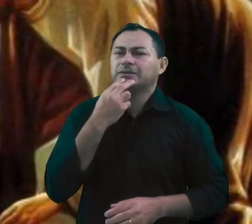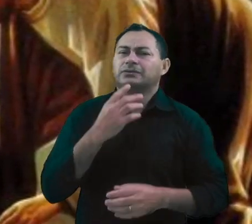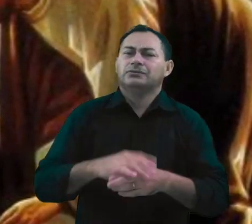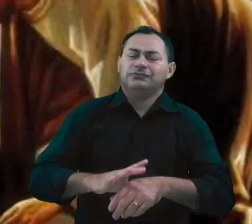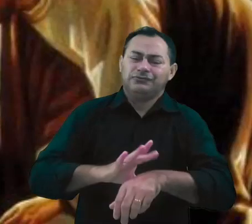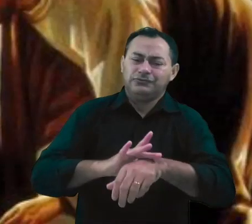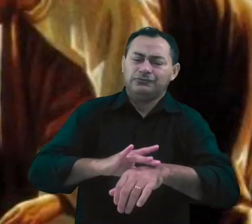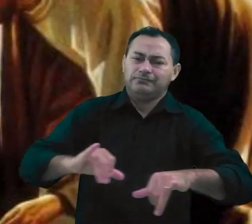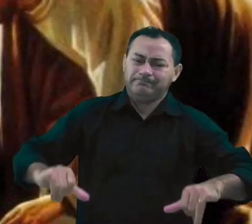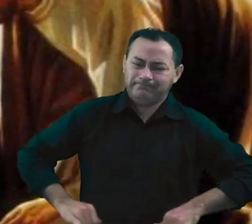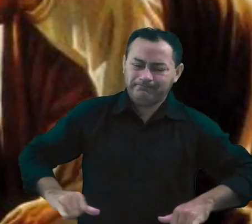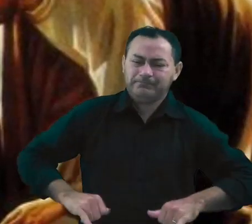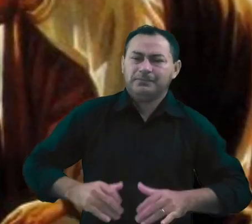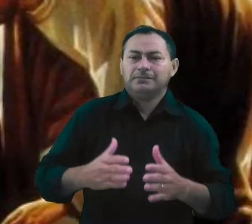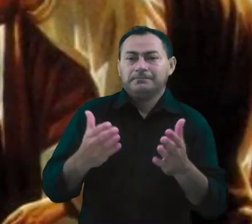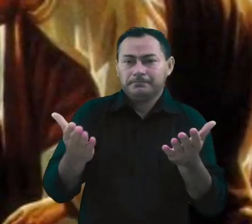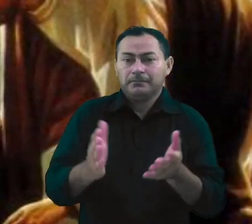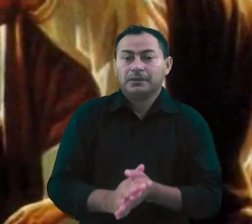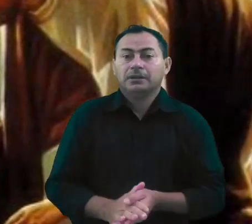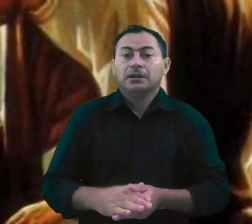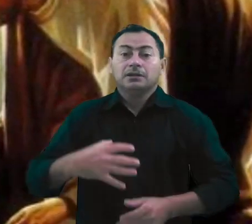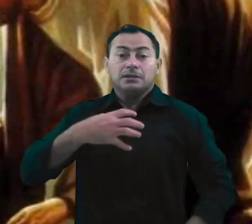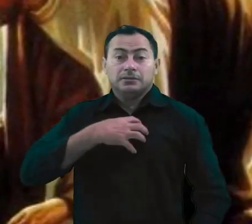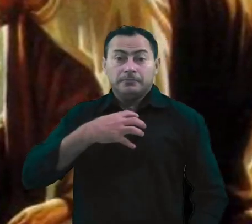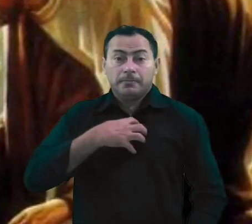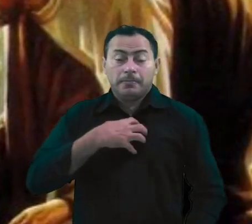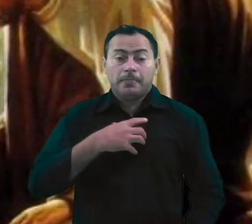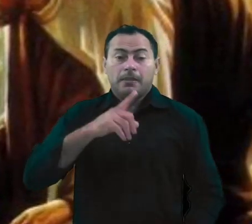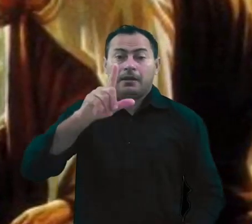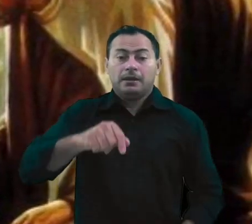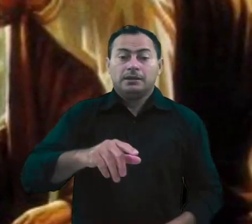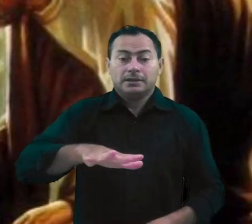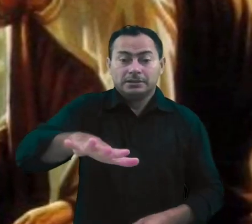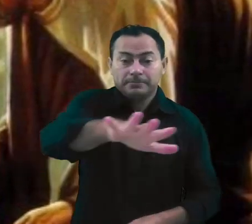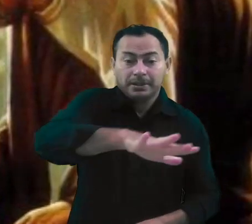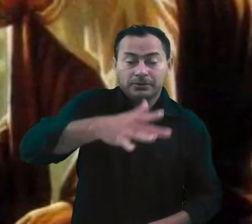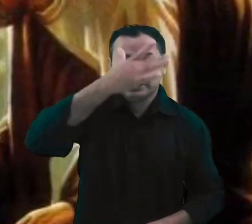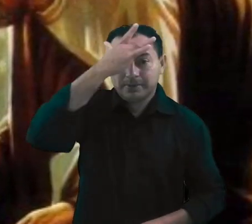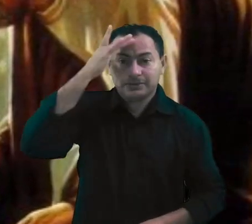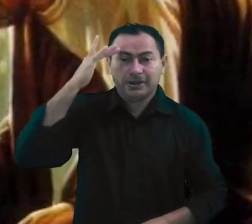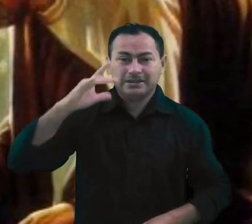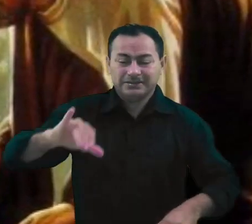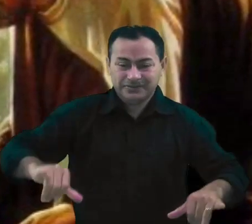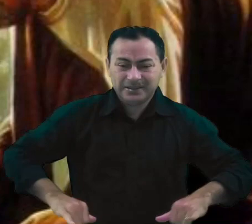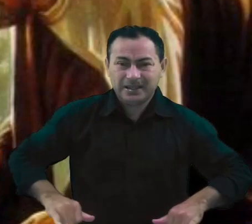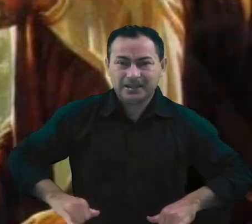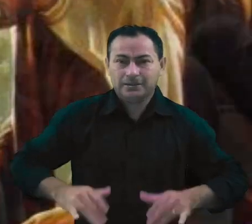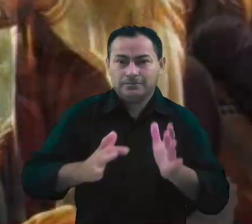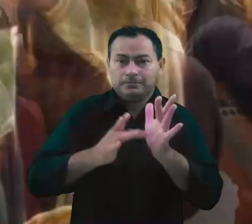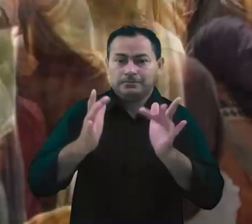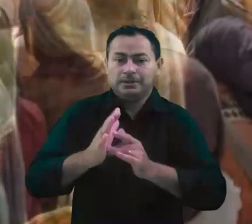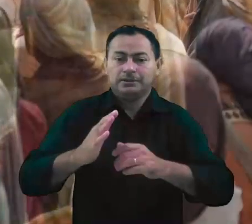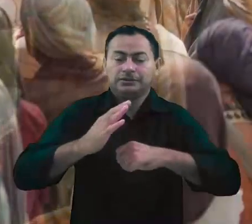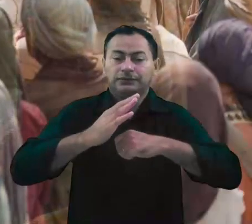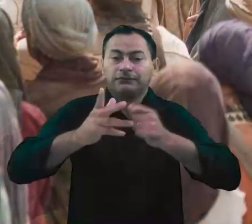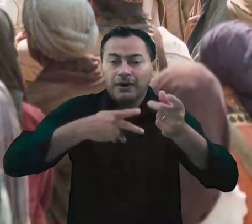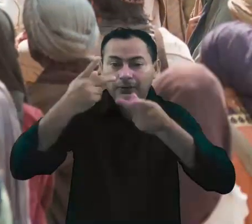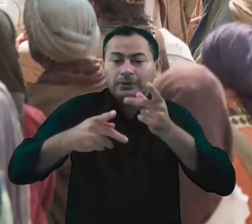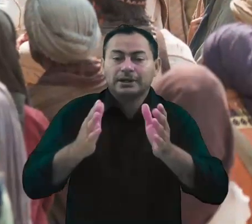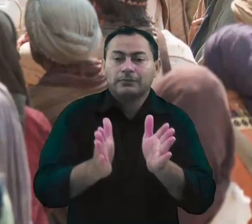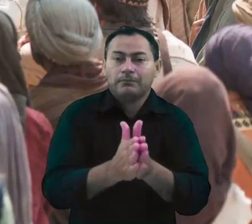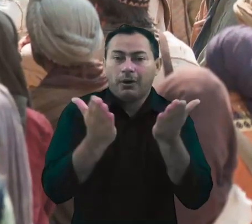cativos, feridos e quebrantados. Nesse sentido, estes são os feridos, aqueles que Jesus chamou